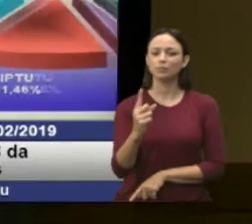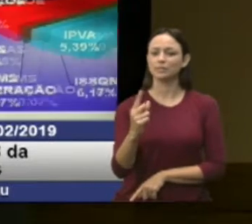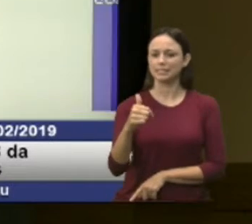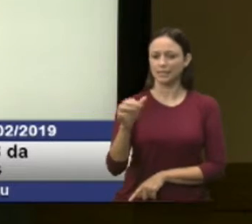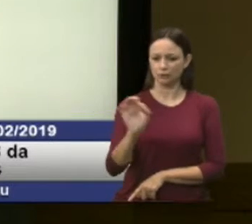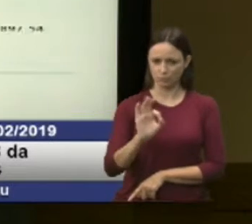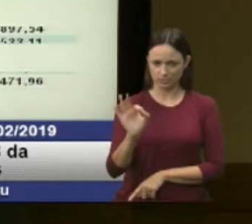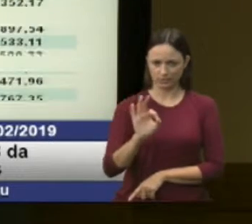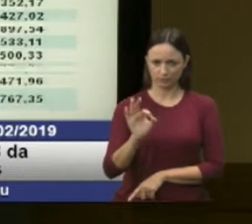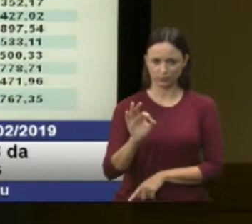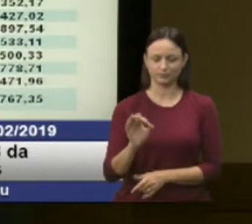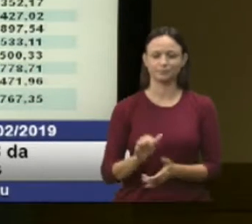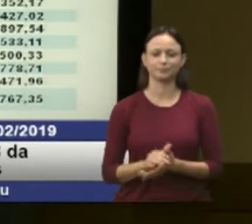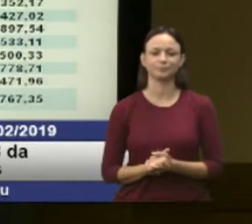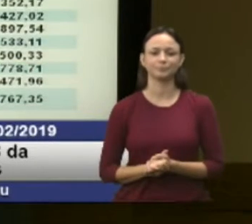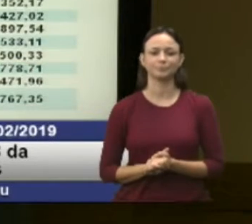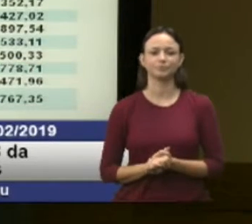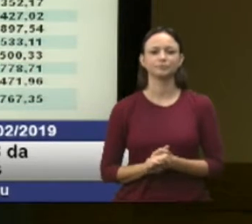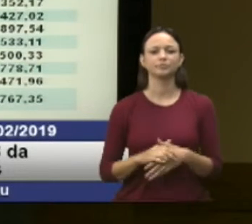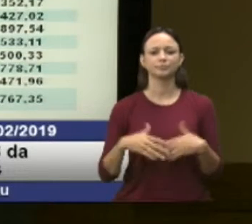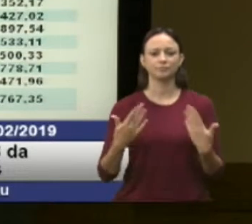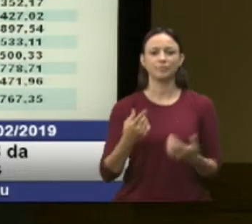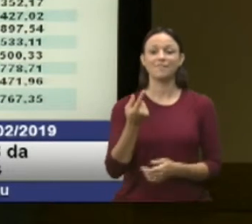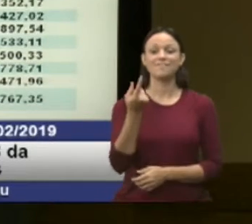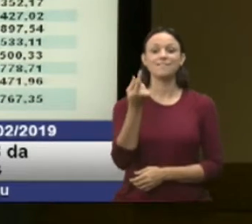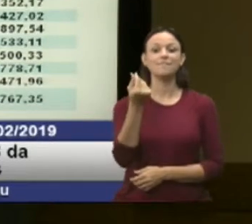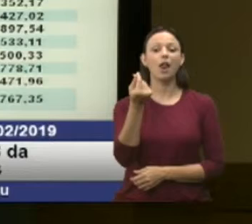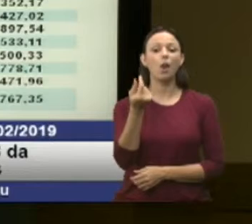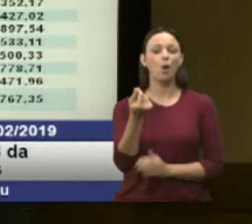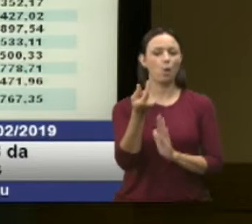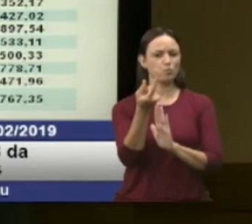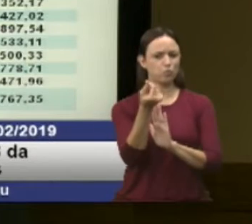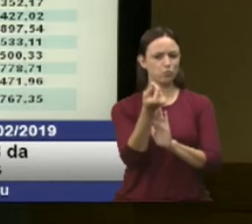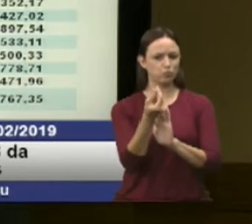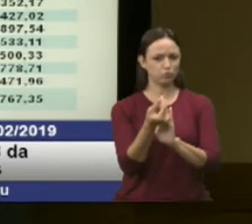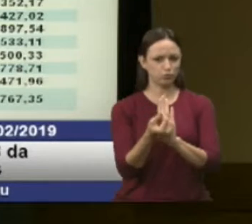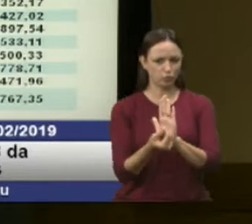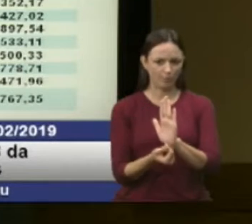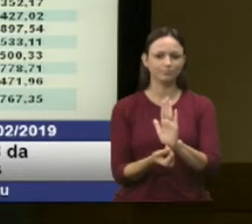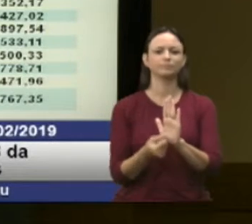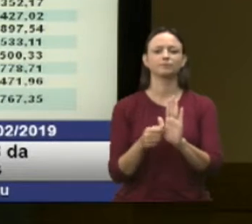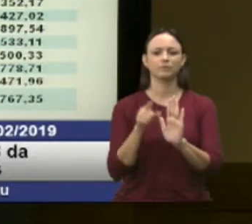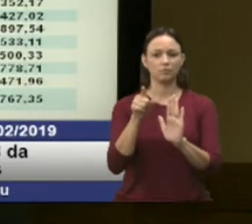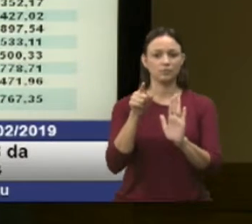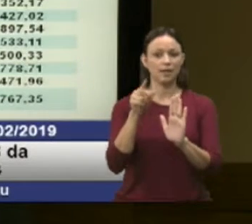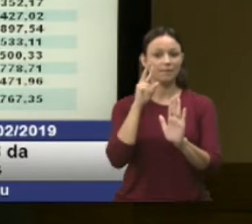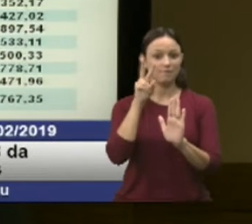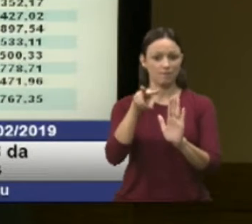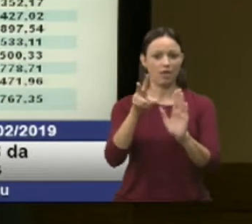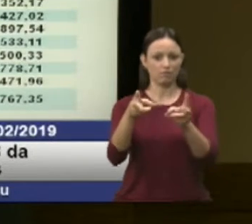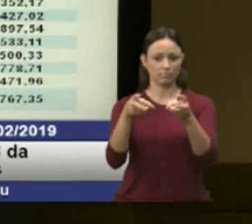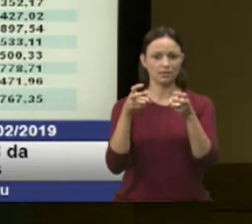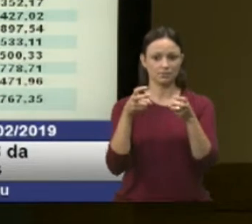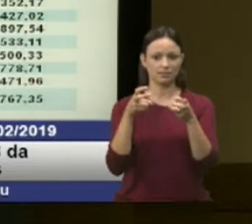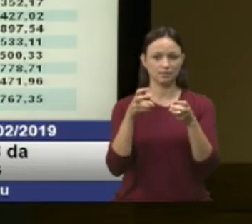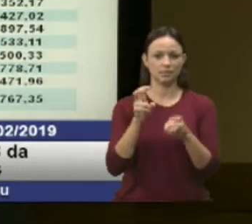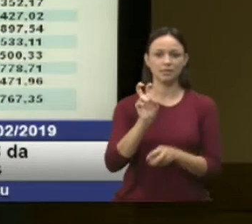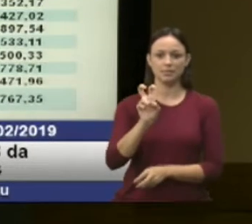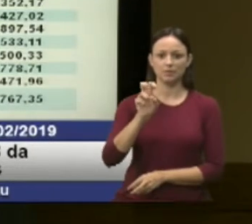6,17%. Em valores, então está aí para os senhores perceberem,